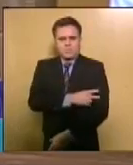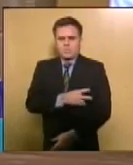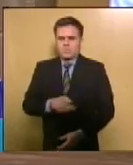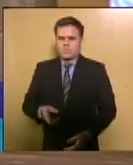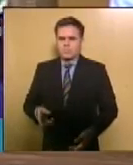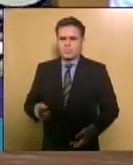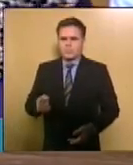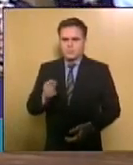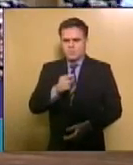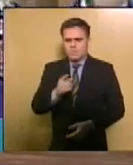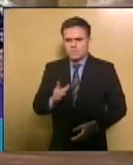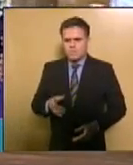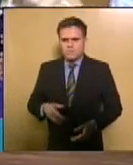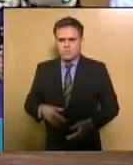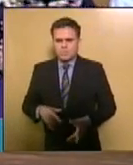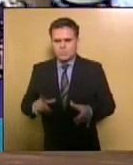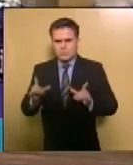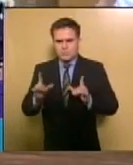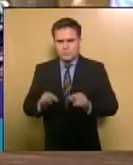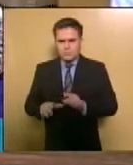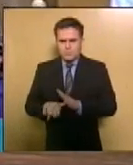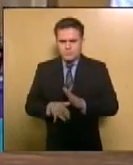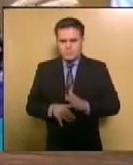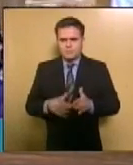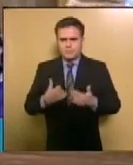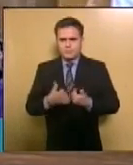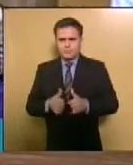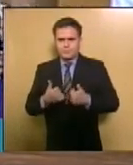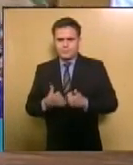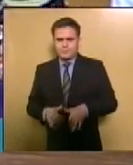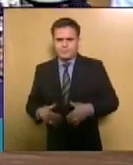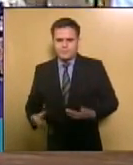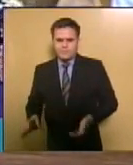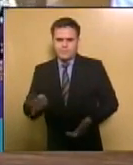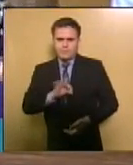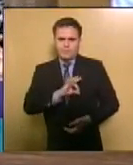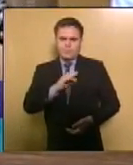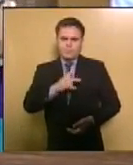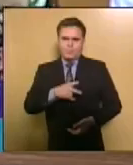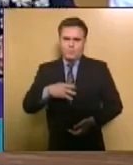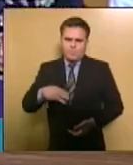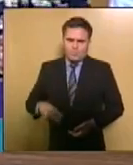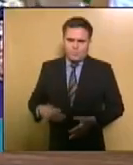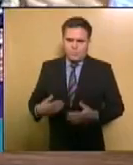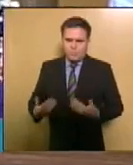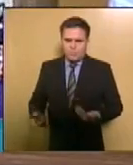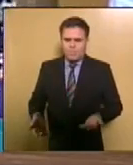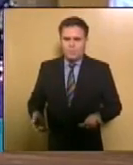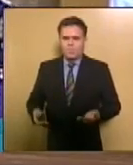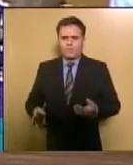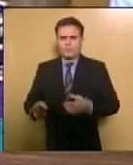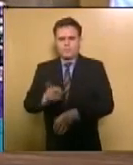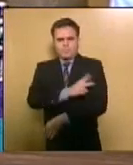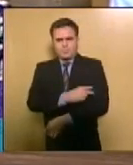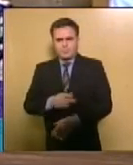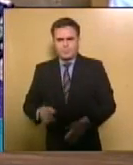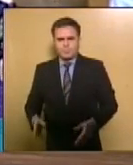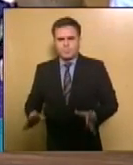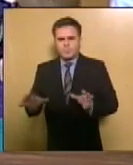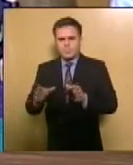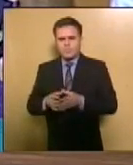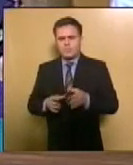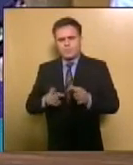inclusive baixando o índice de roubar ônibus né a polícia militar com a guarda municipal o pessoal da Inteligência participa do